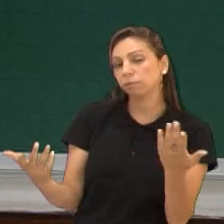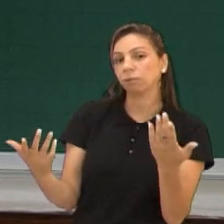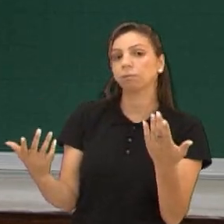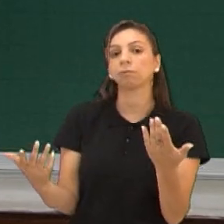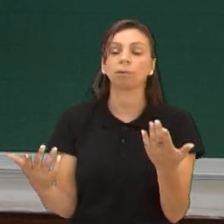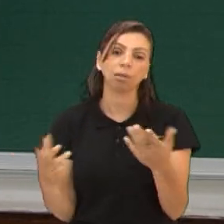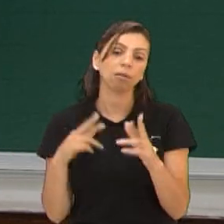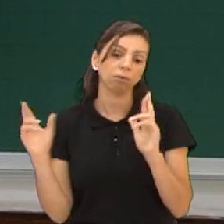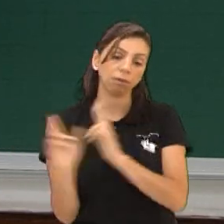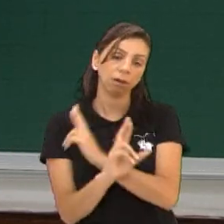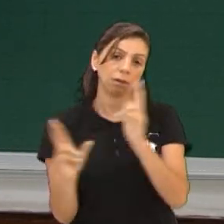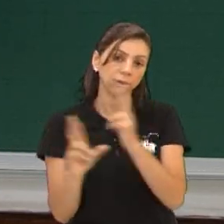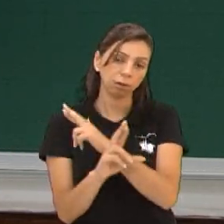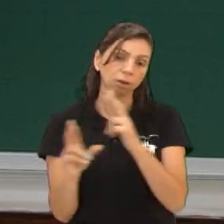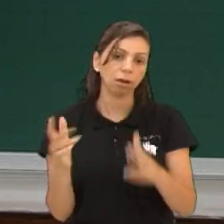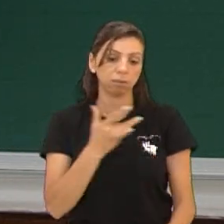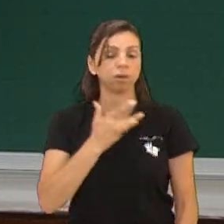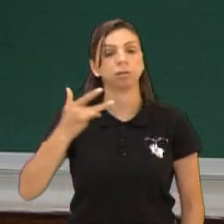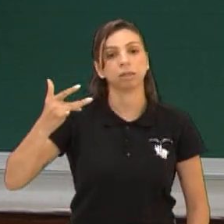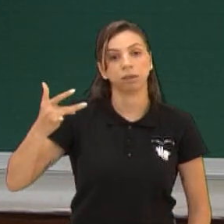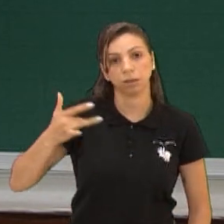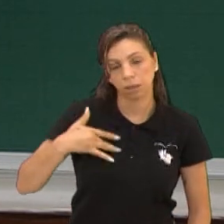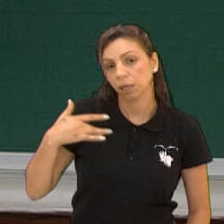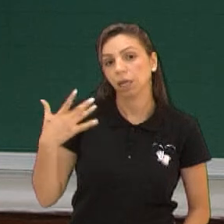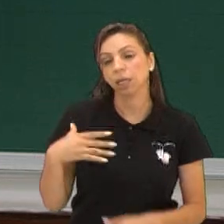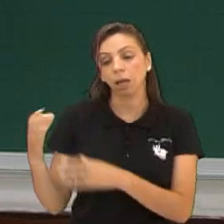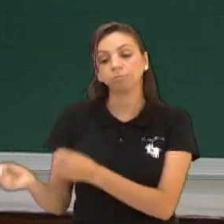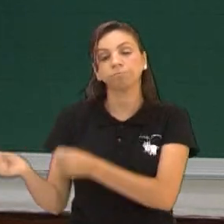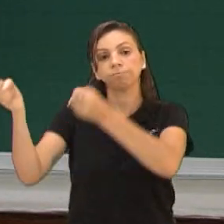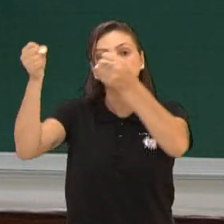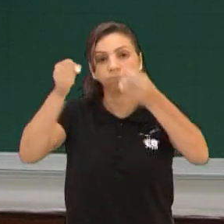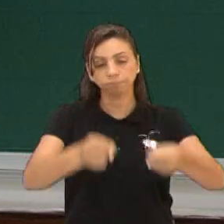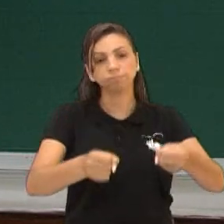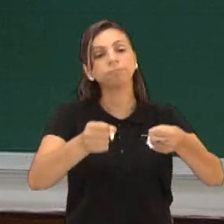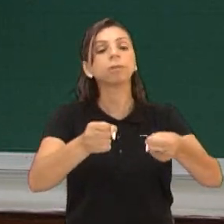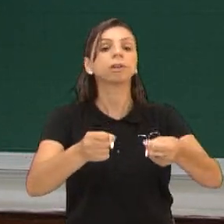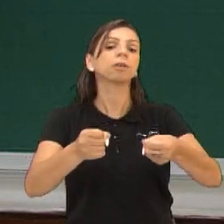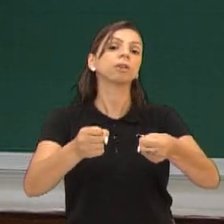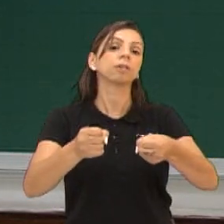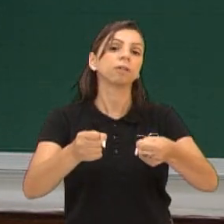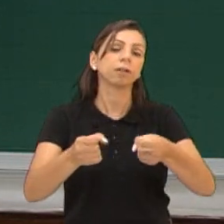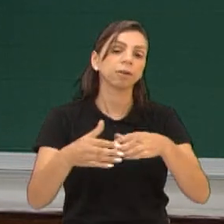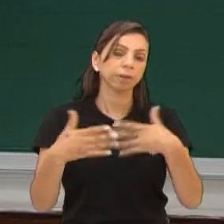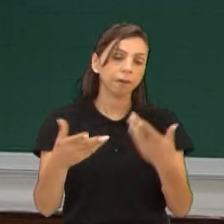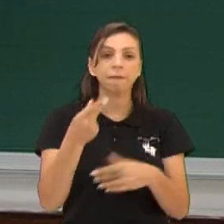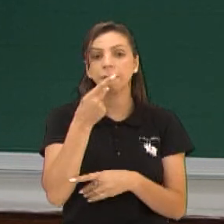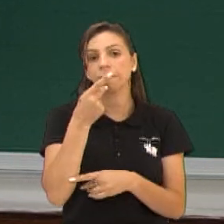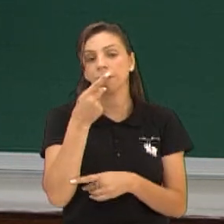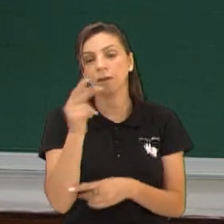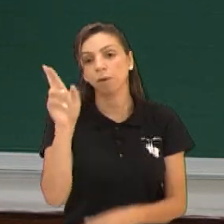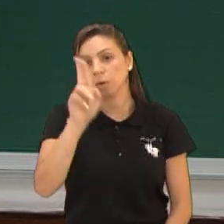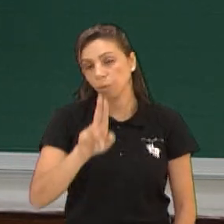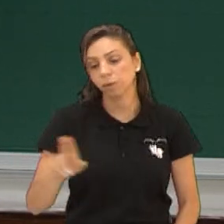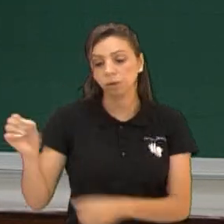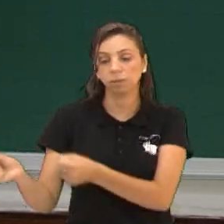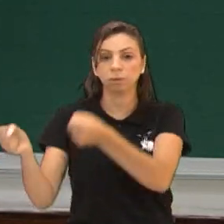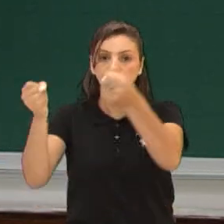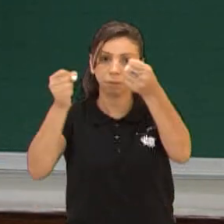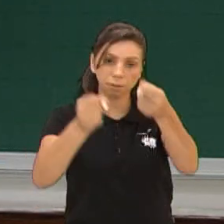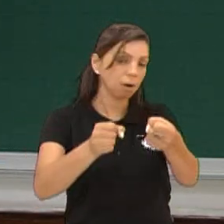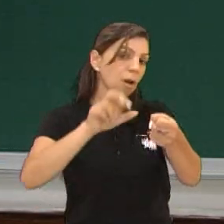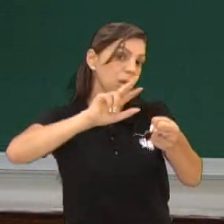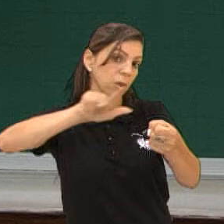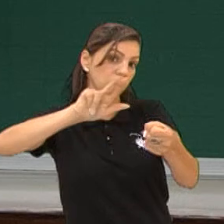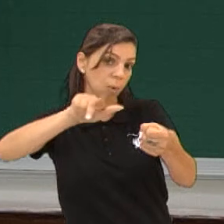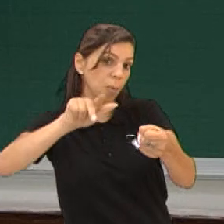coisas relacionadas à saúde ele é uma autoridade o que ele diz é sobre isso ele tá usando o argumento de autoridade mas